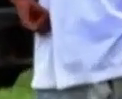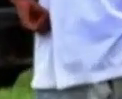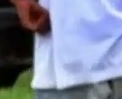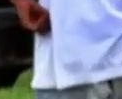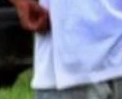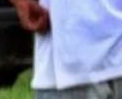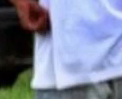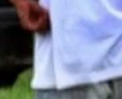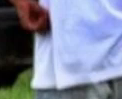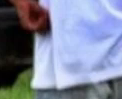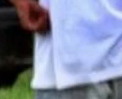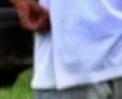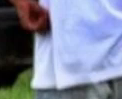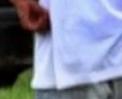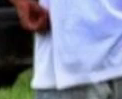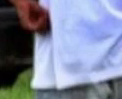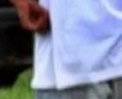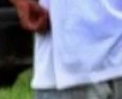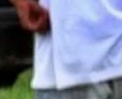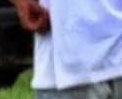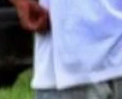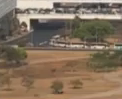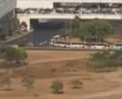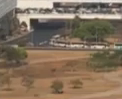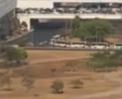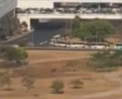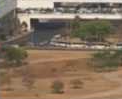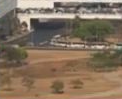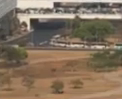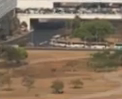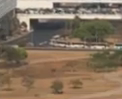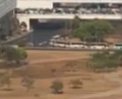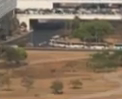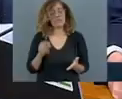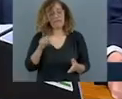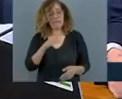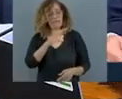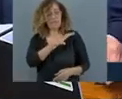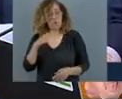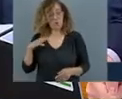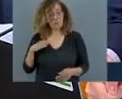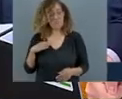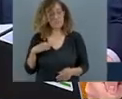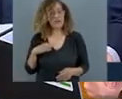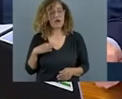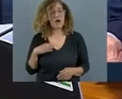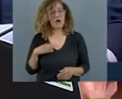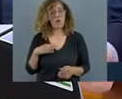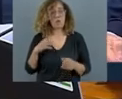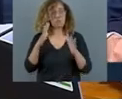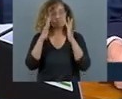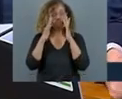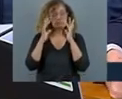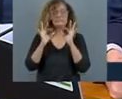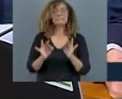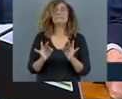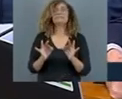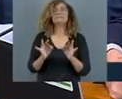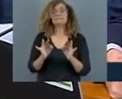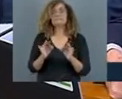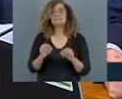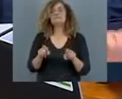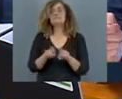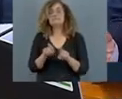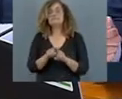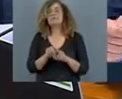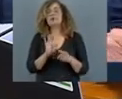temporária de presos em feriados e datas comemorativas, conhecida popularmente como saidinha. A proposta foi aprovada pelo Senado em